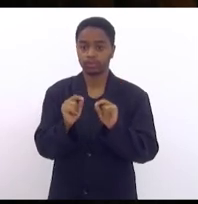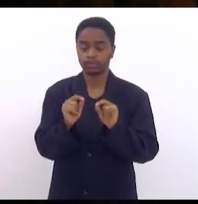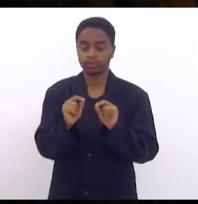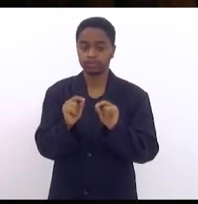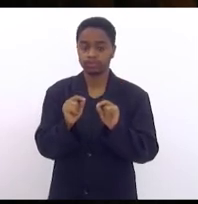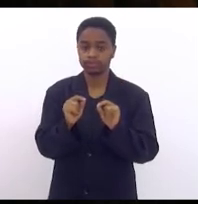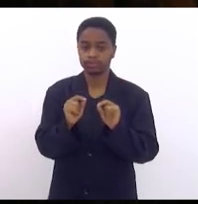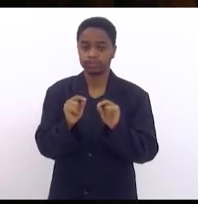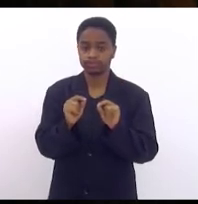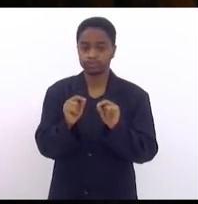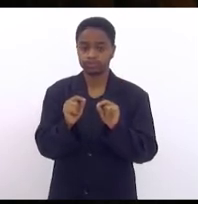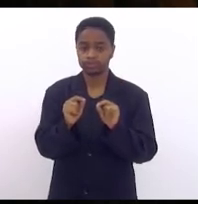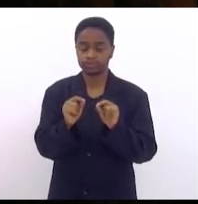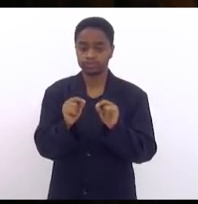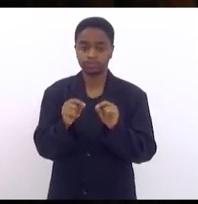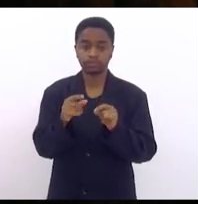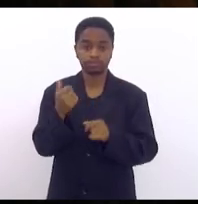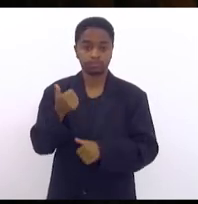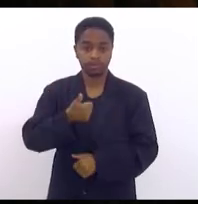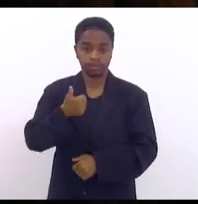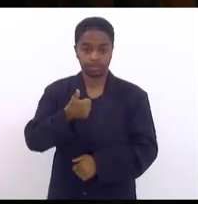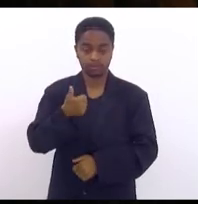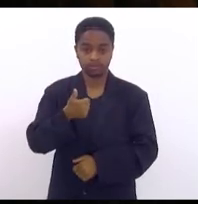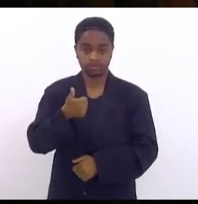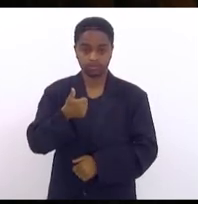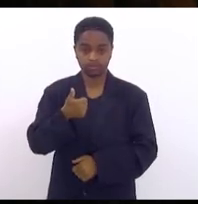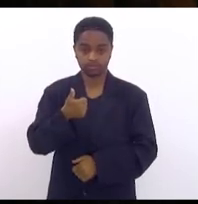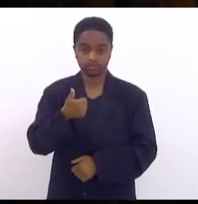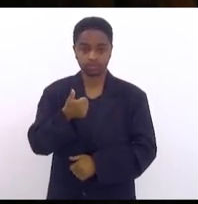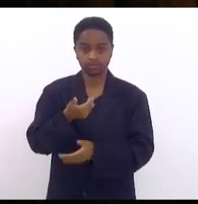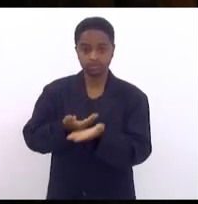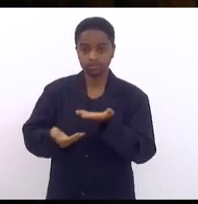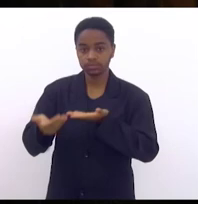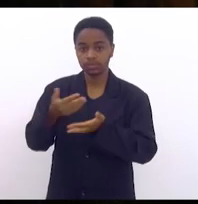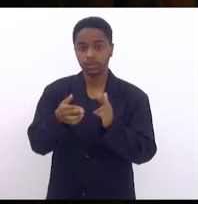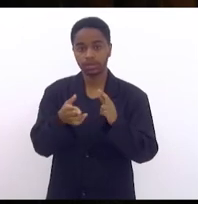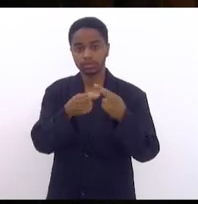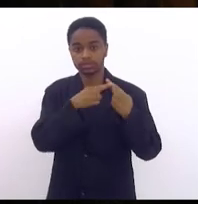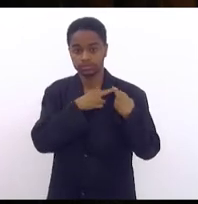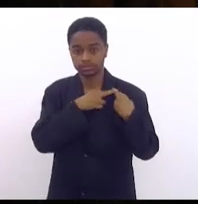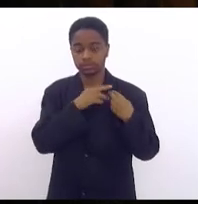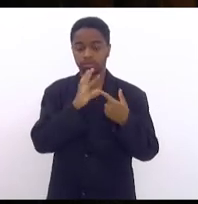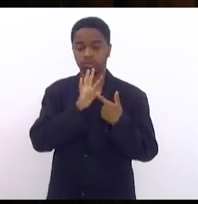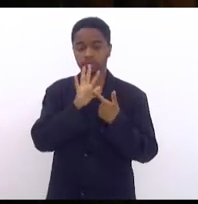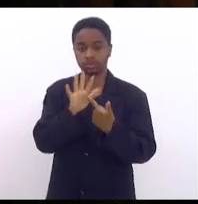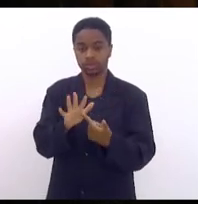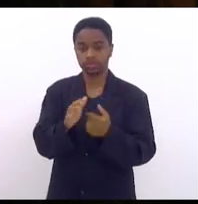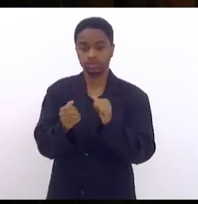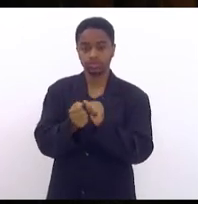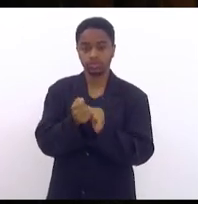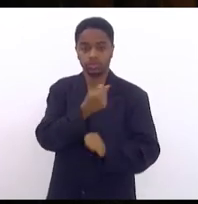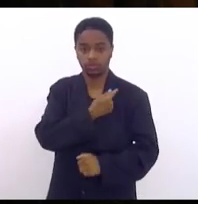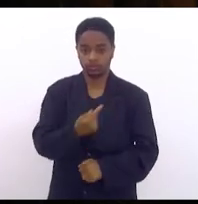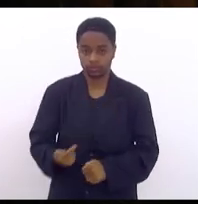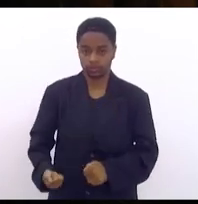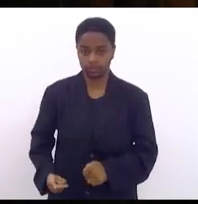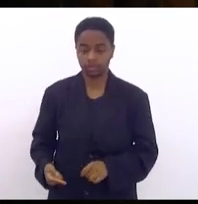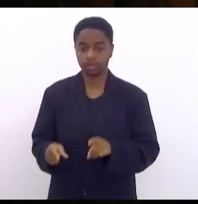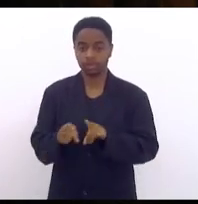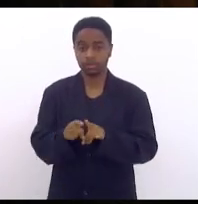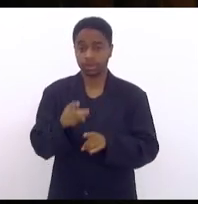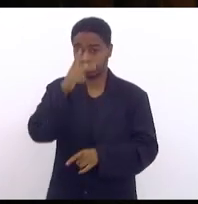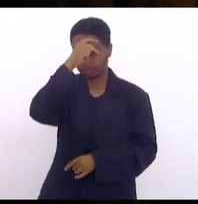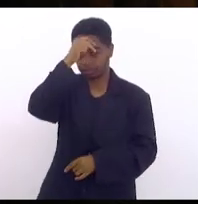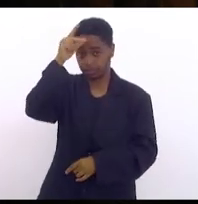é no sentido, em primeiro lugar, de dividir a responsabilidade com o governador do Estado, com o